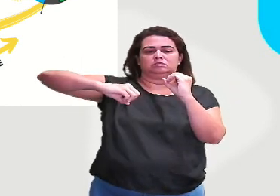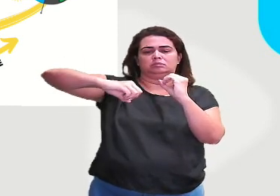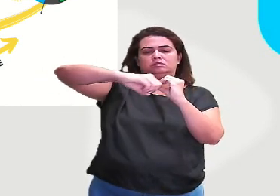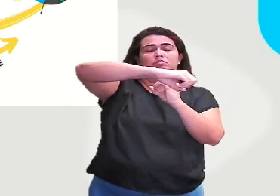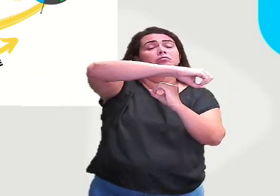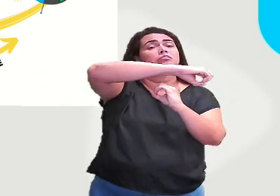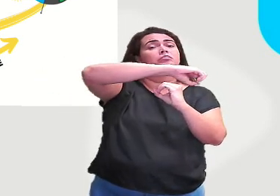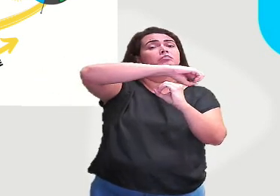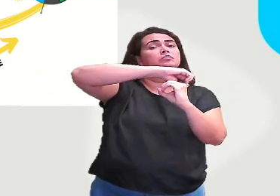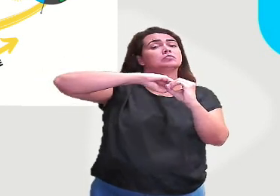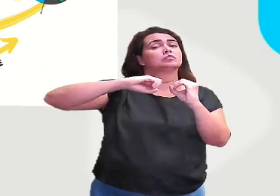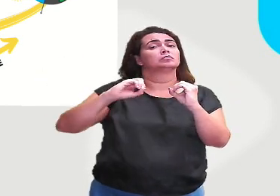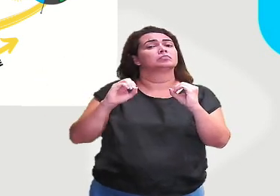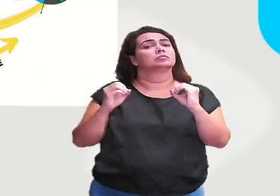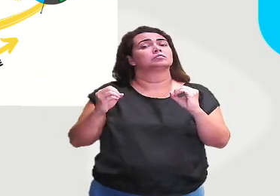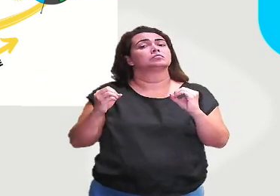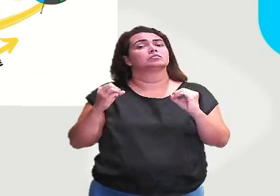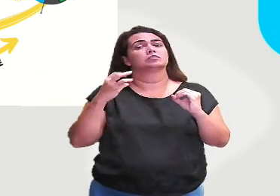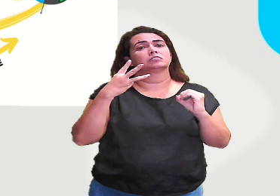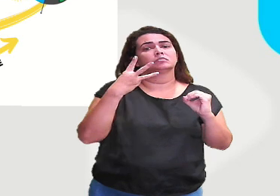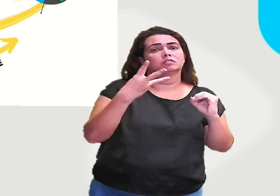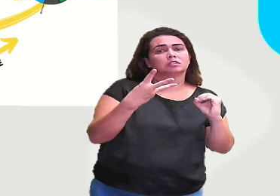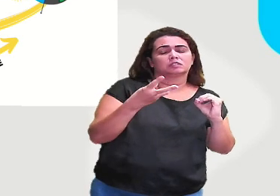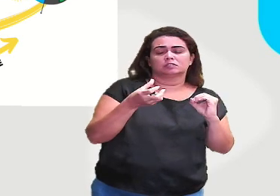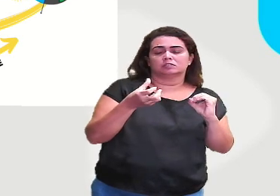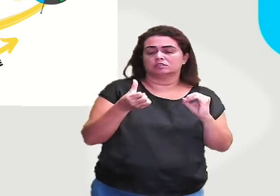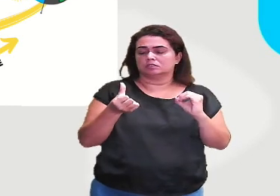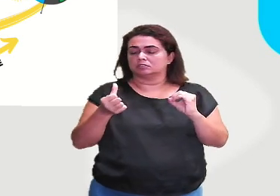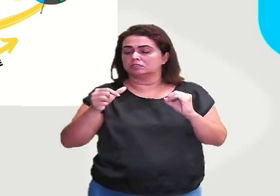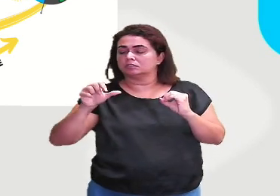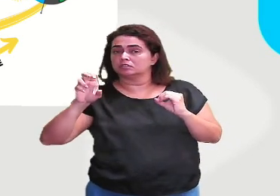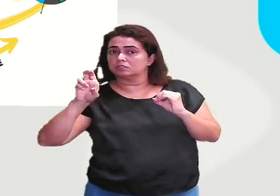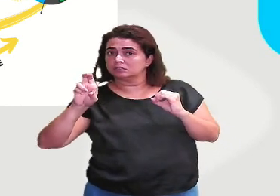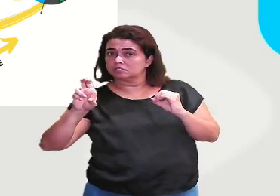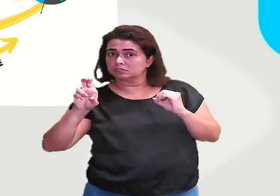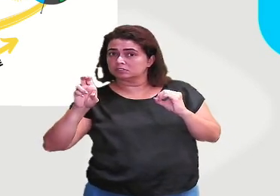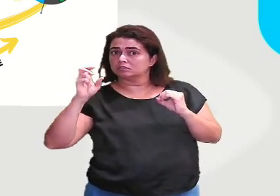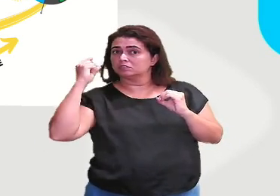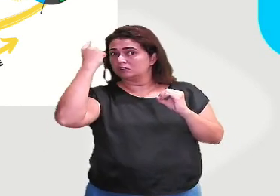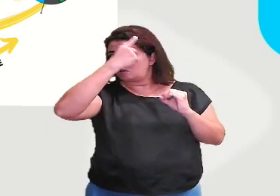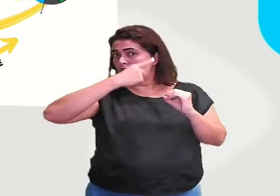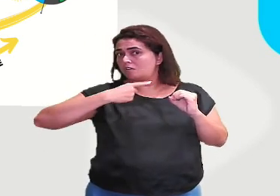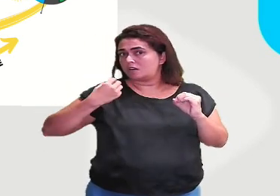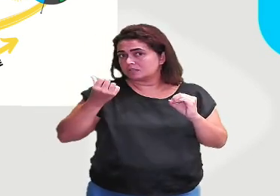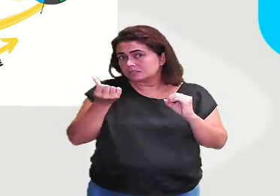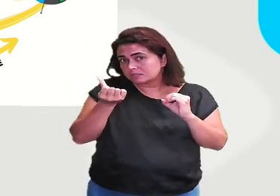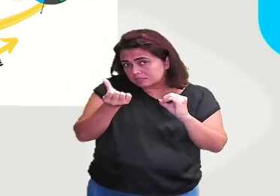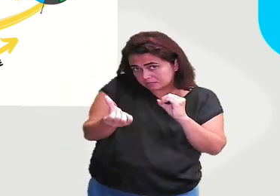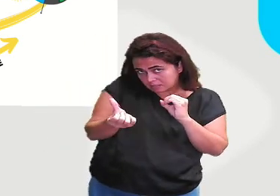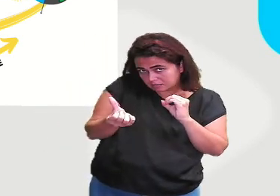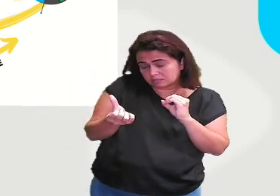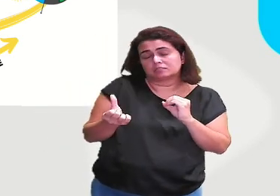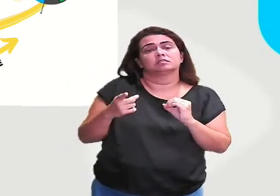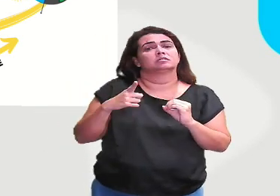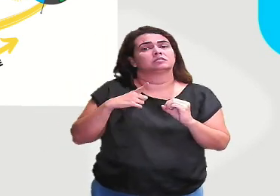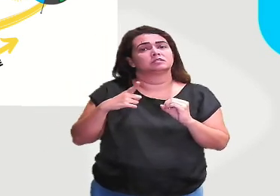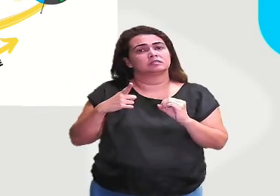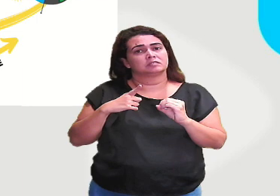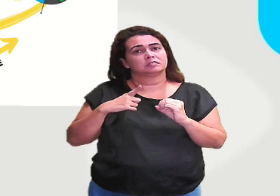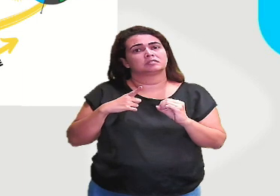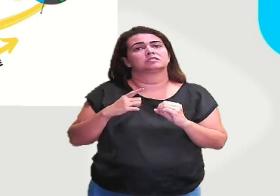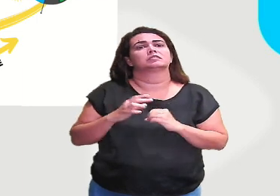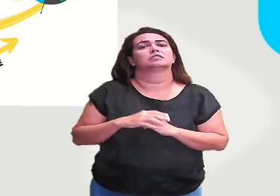é por isso que de 4 em 4 anos temos o ano bissexto, com 365 dias. Então, essa é uma observação também